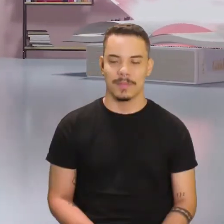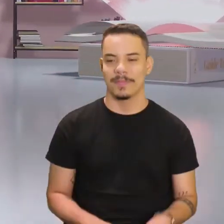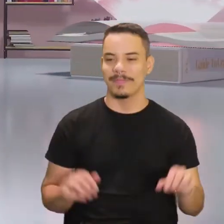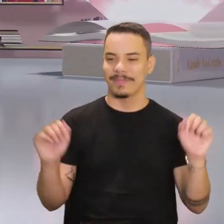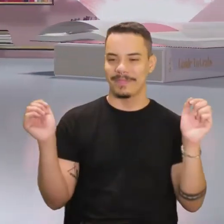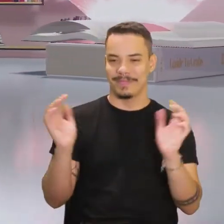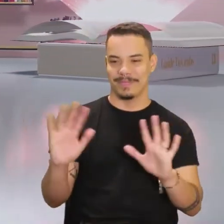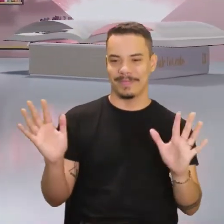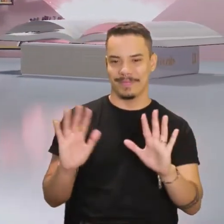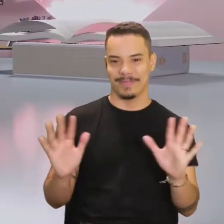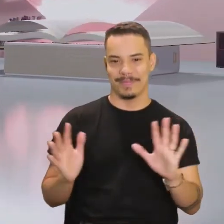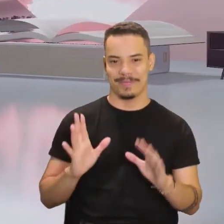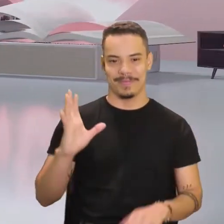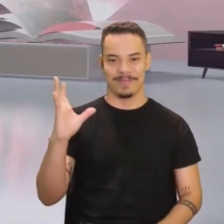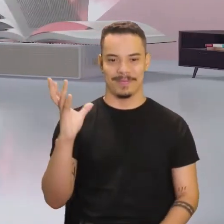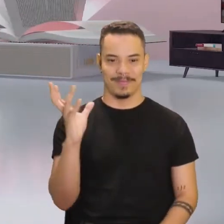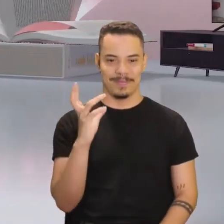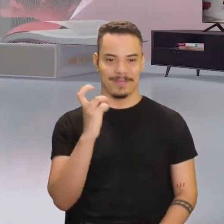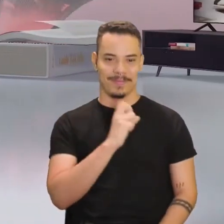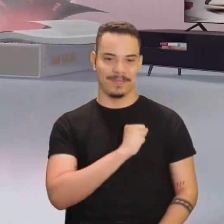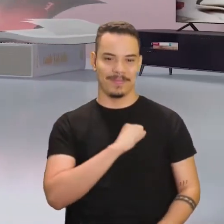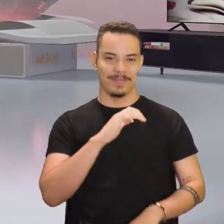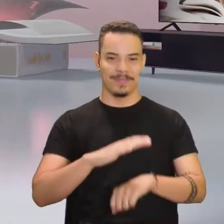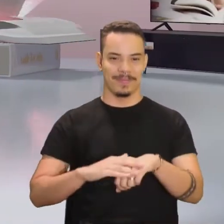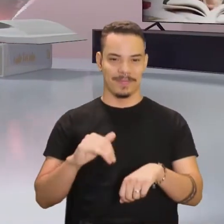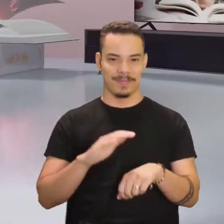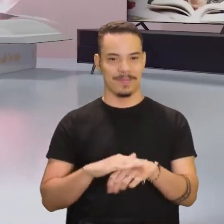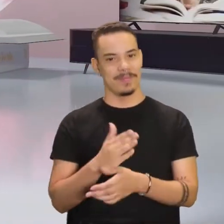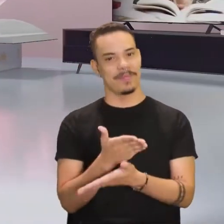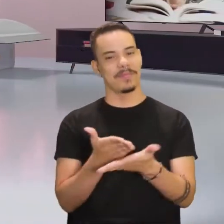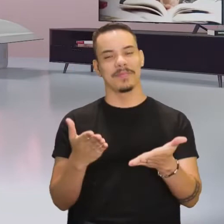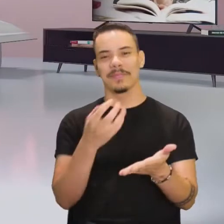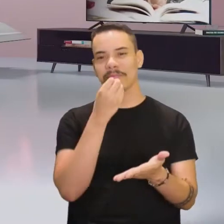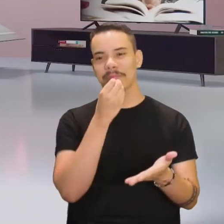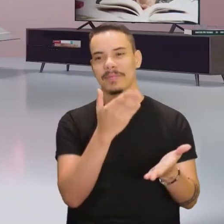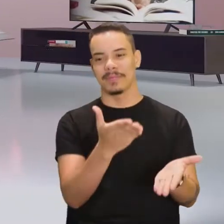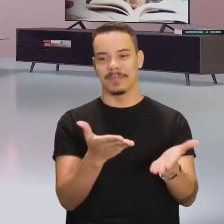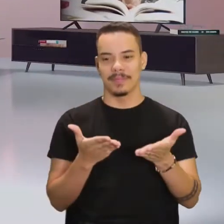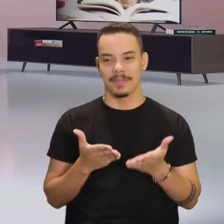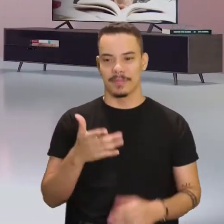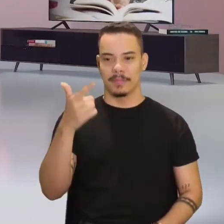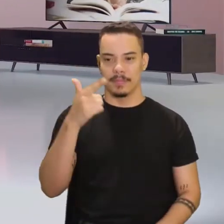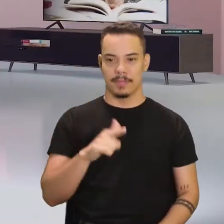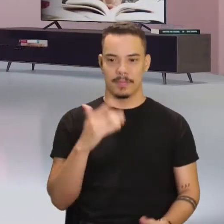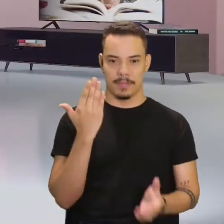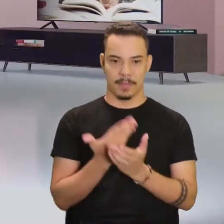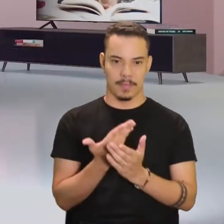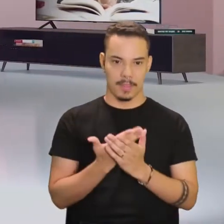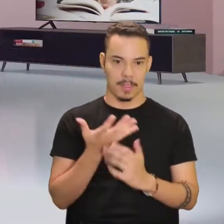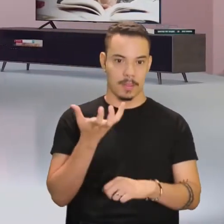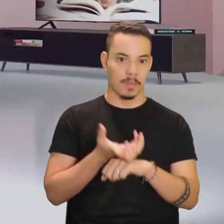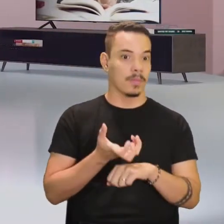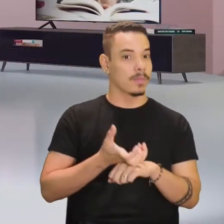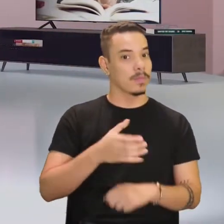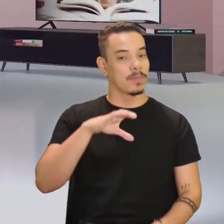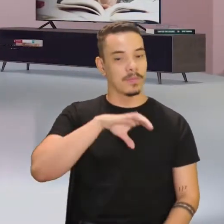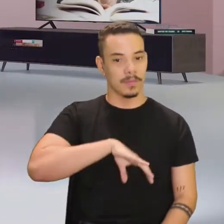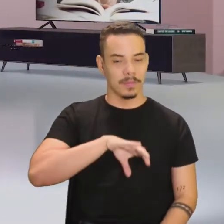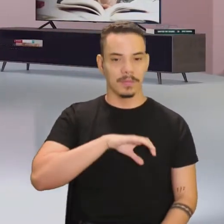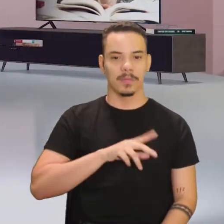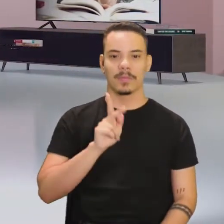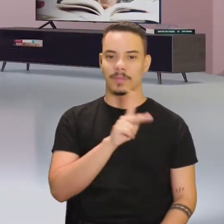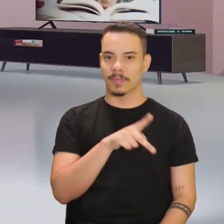Olá amadinhos sejam bem-vindos a mais uma aula de língua portuguesa comigo